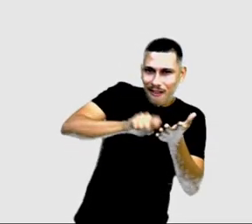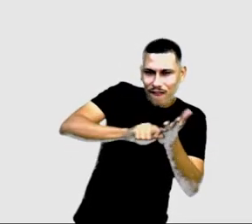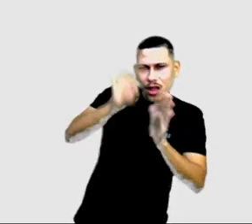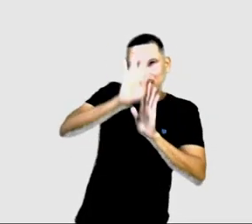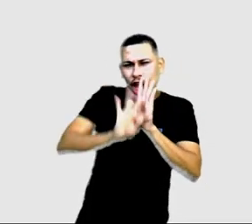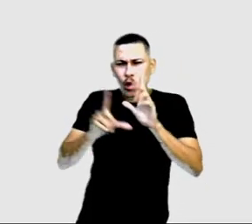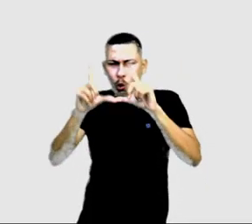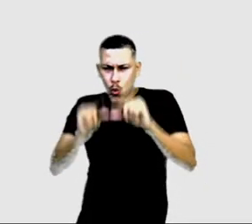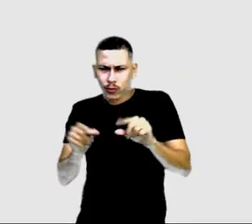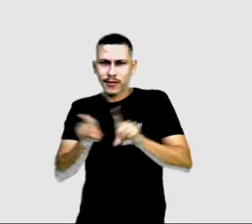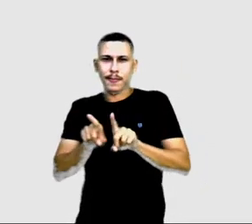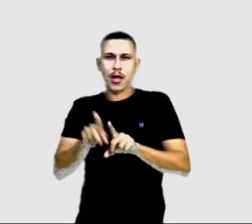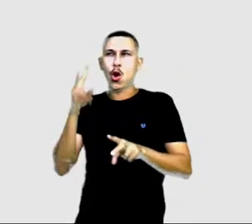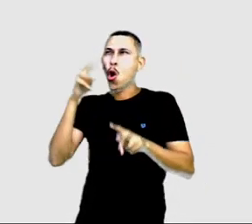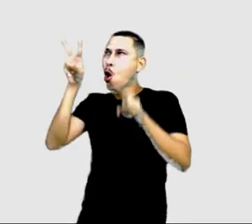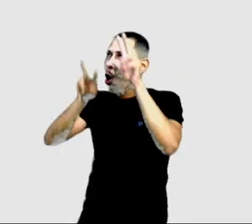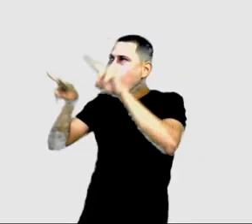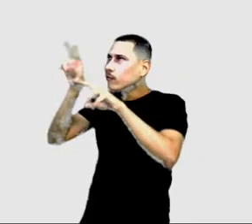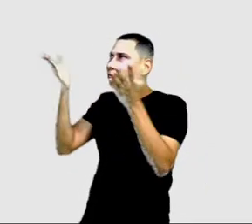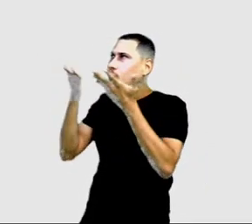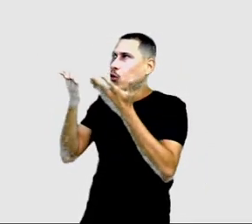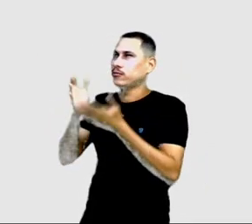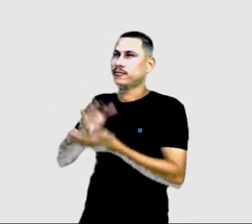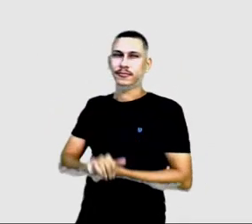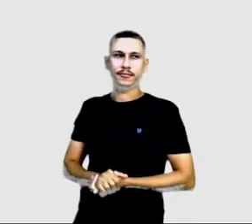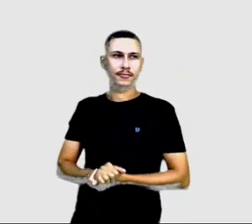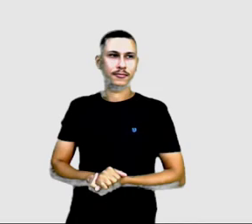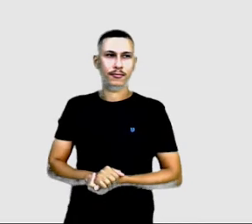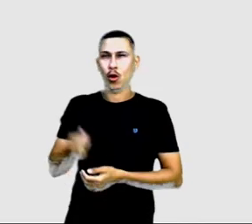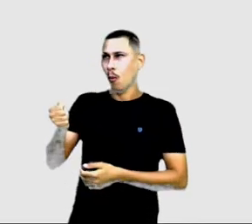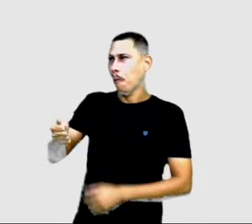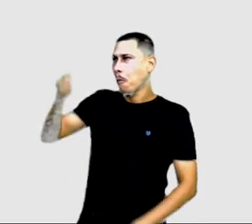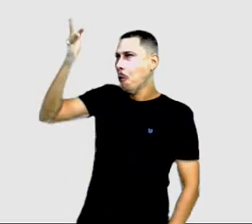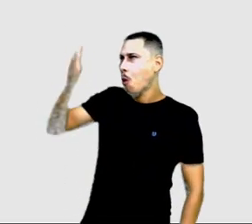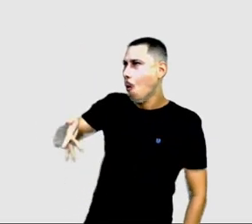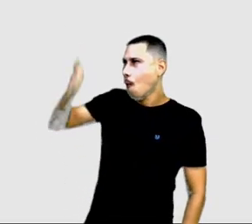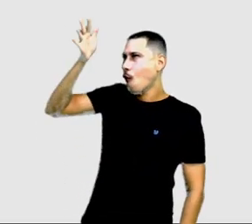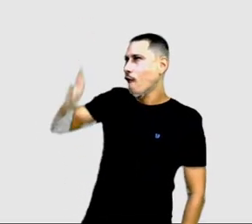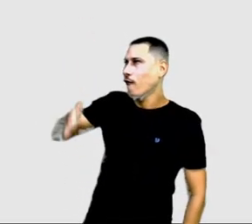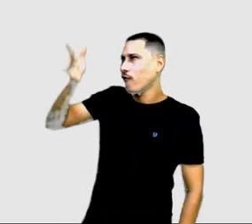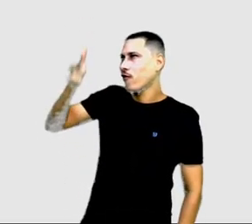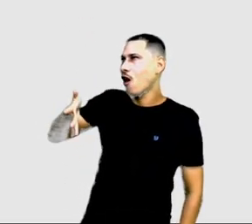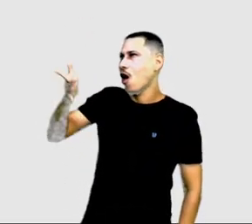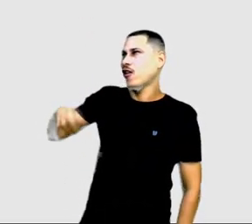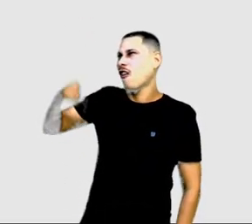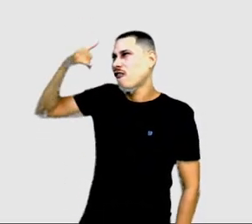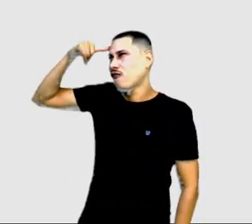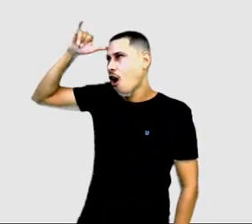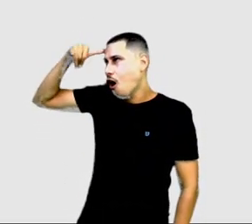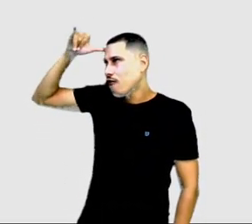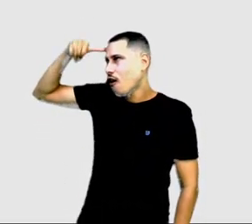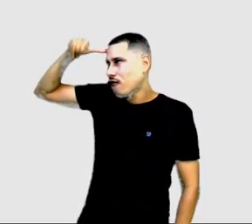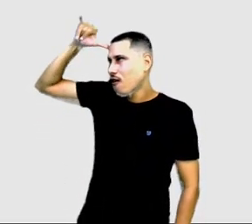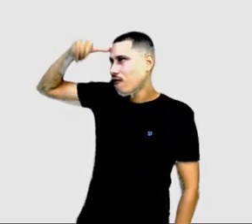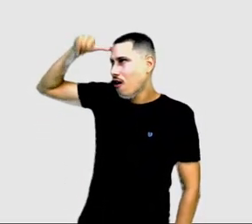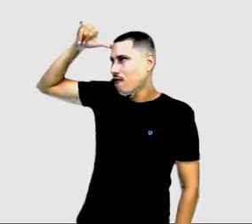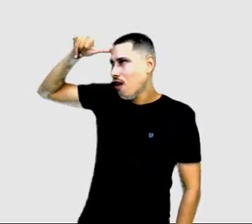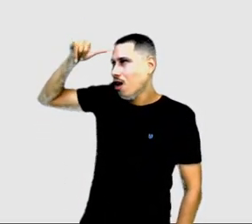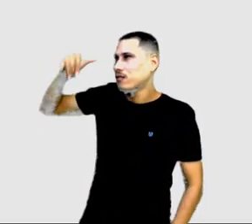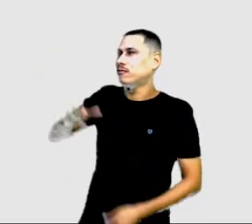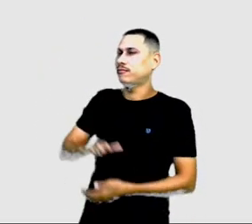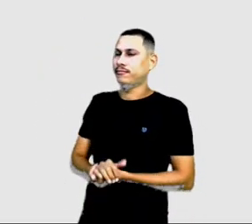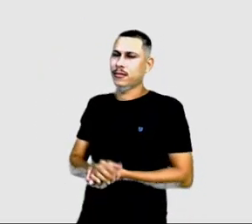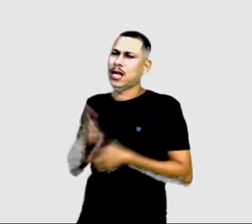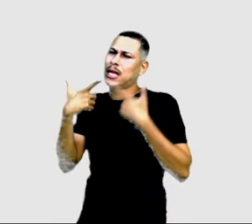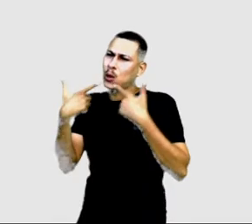Olha esse outro aqui, muito interessante também. Promoção mão de vaca, leve 10 megas e pague 5. A